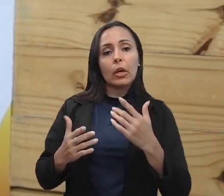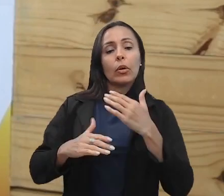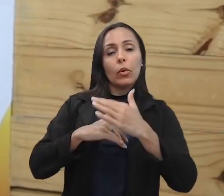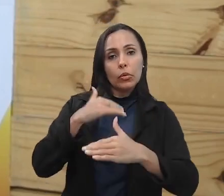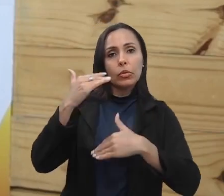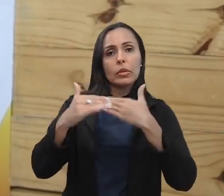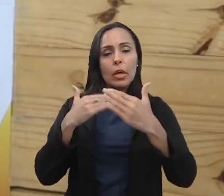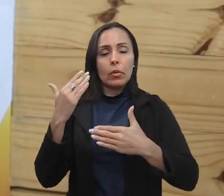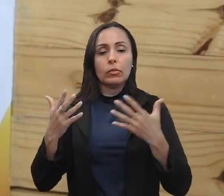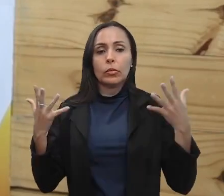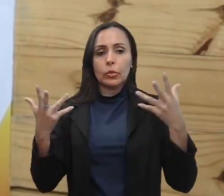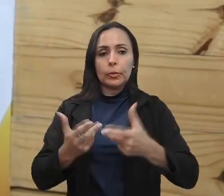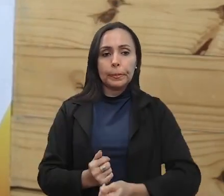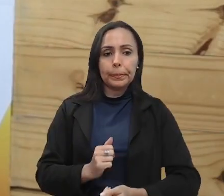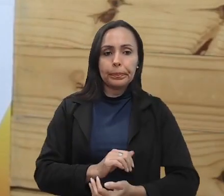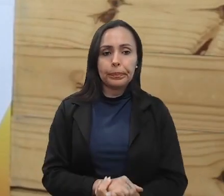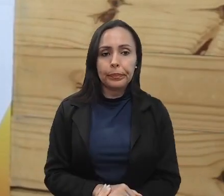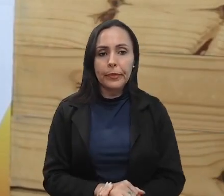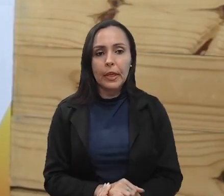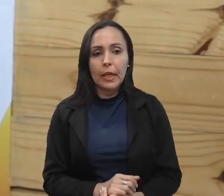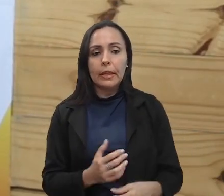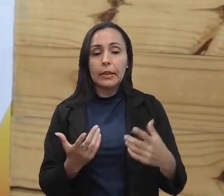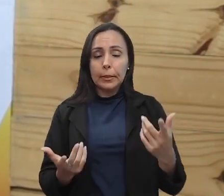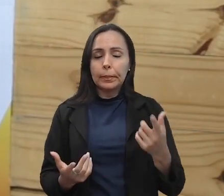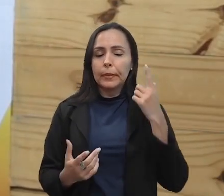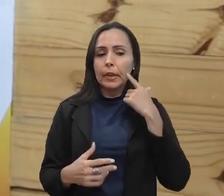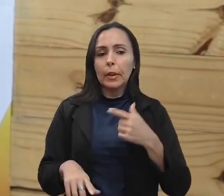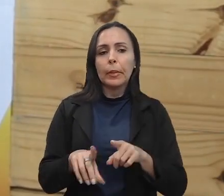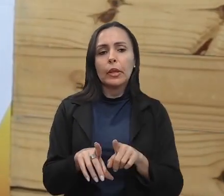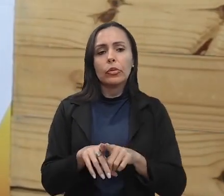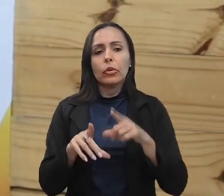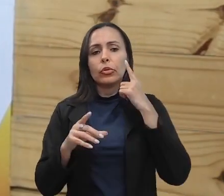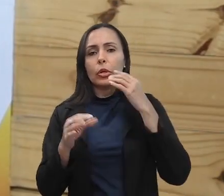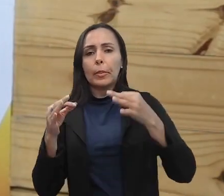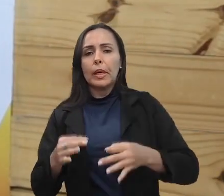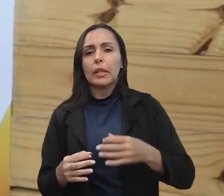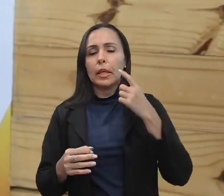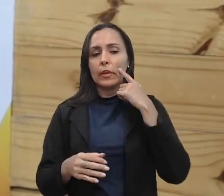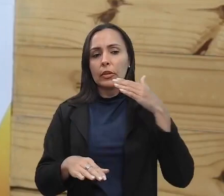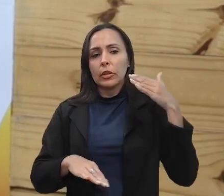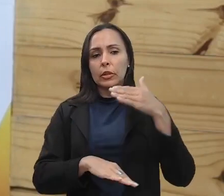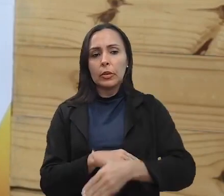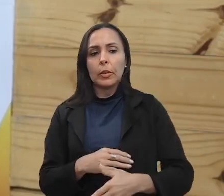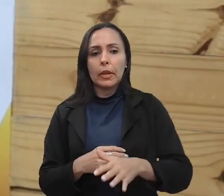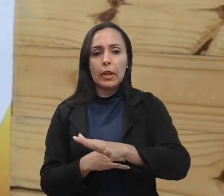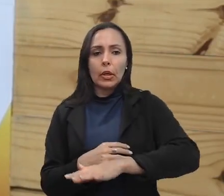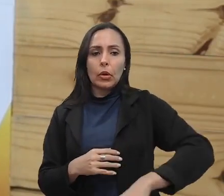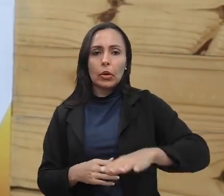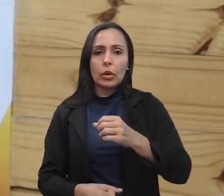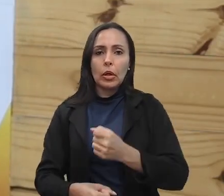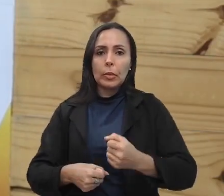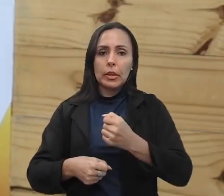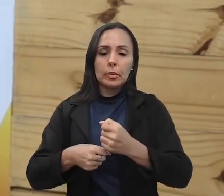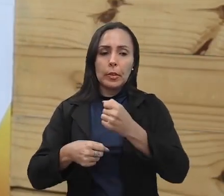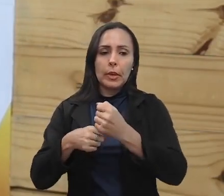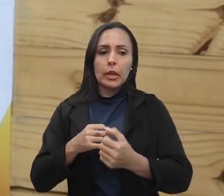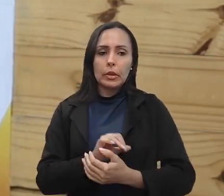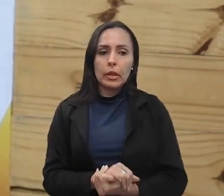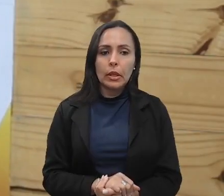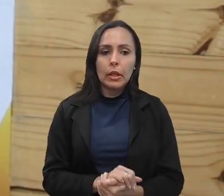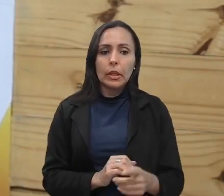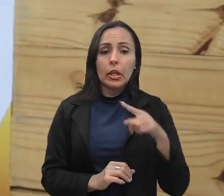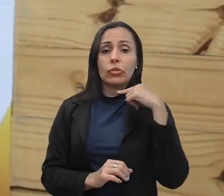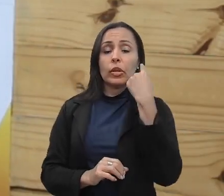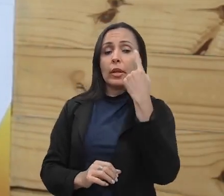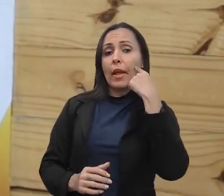como um todo. E aí, a planta de layout, ela vem justamente inserindo móveis, né, equipamentos, para que a gente